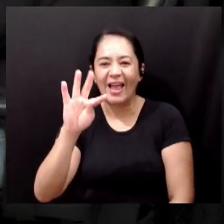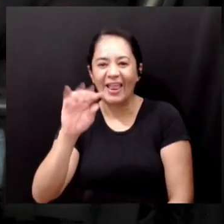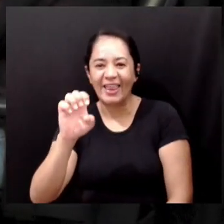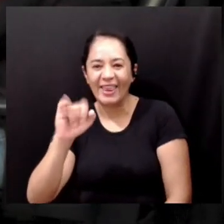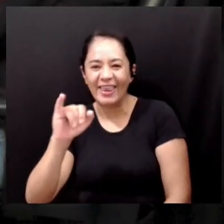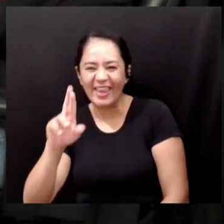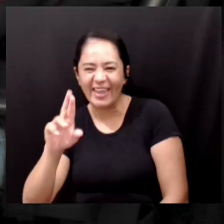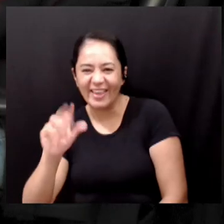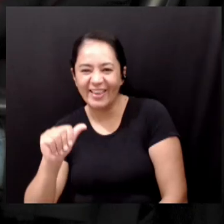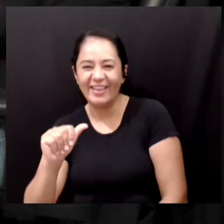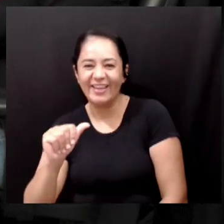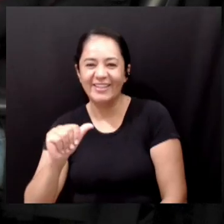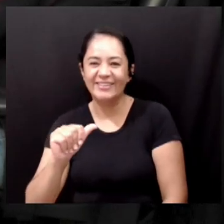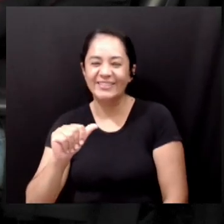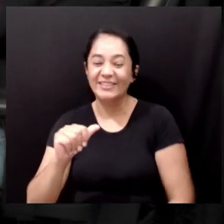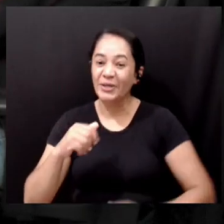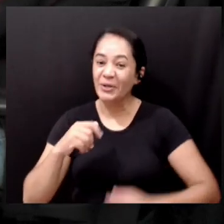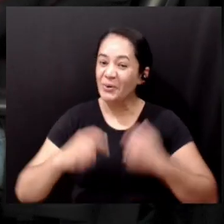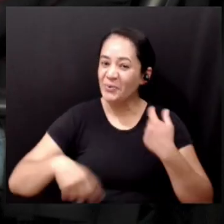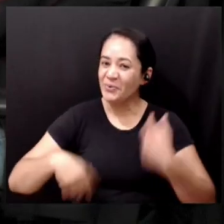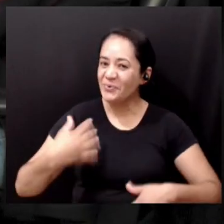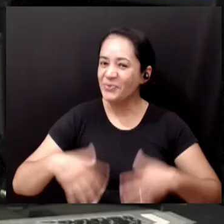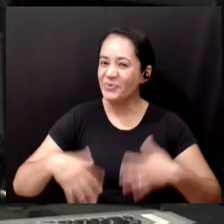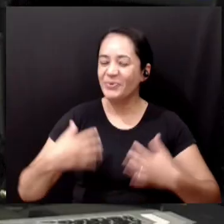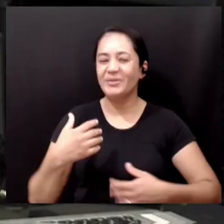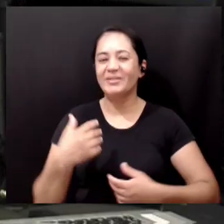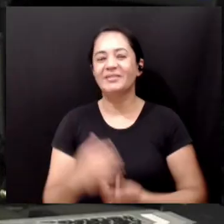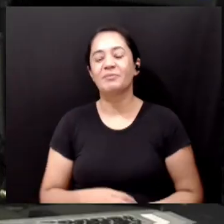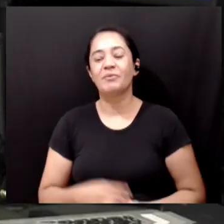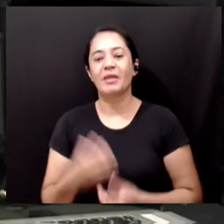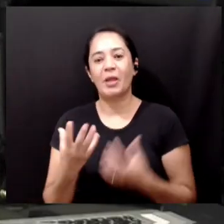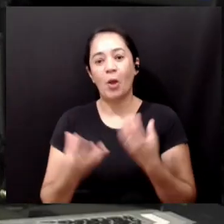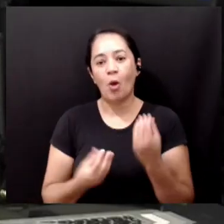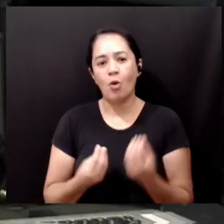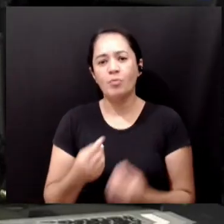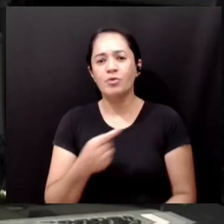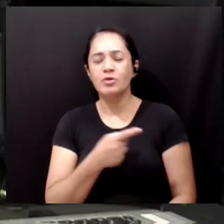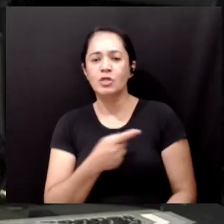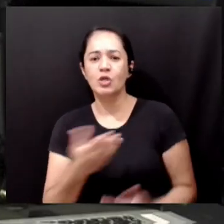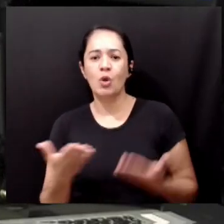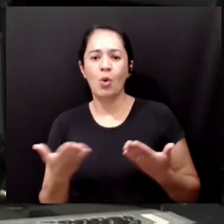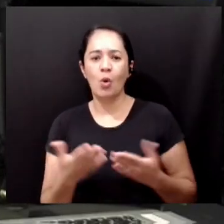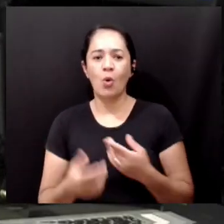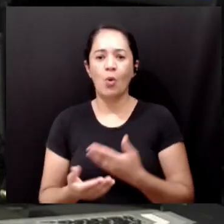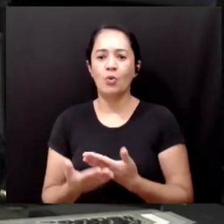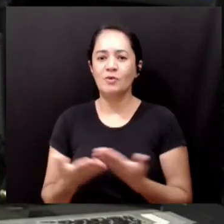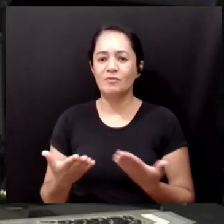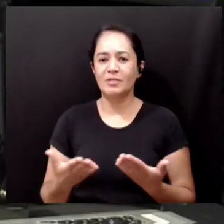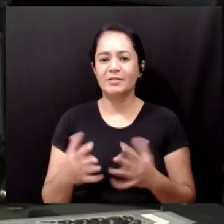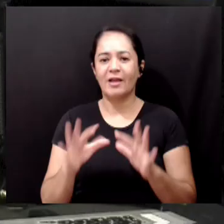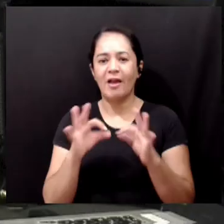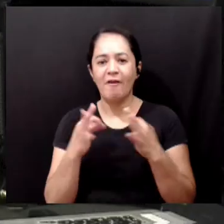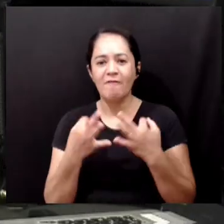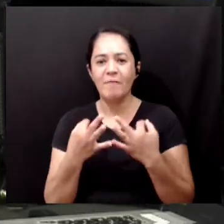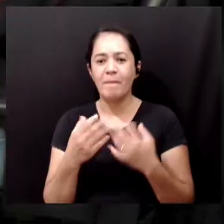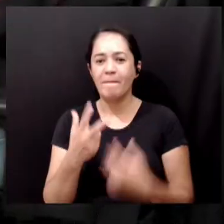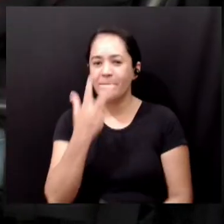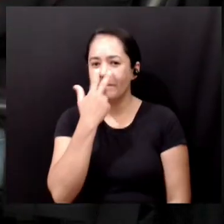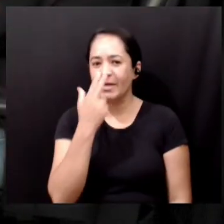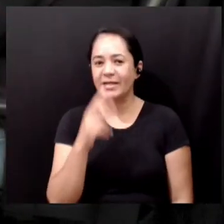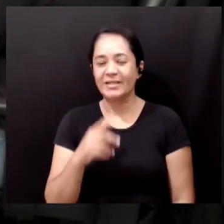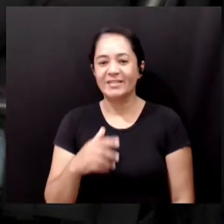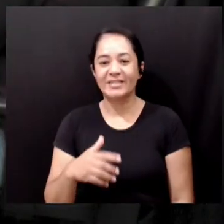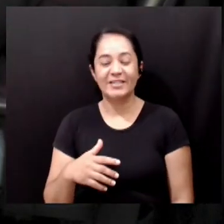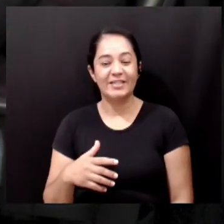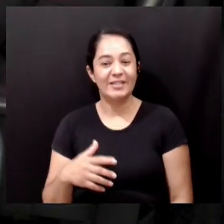muita arte. Olha, e como que eles estão hoje? Tá tudo bem? Parece que eles são super antenados mesmo. Então,